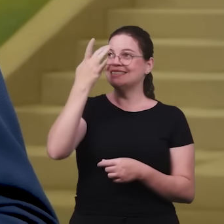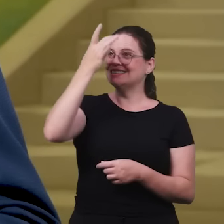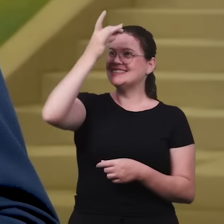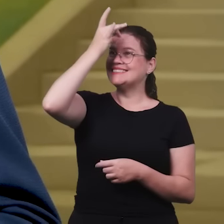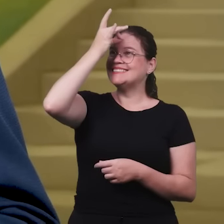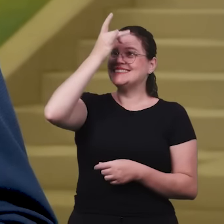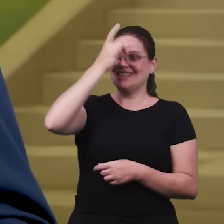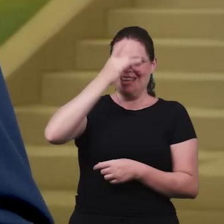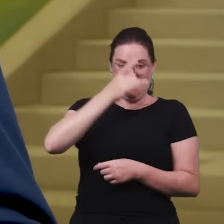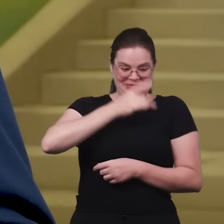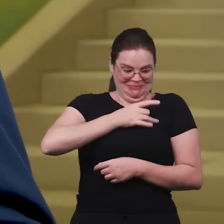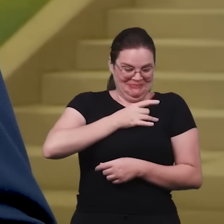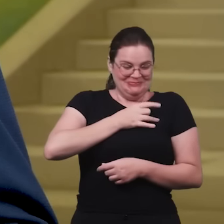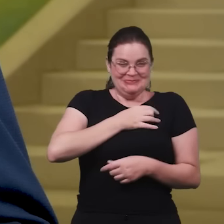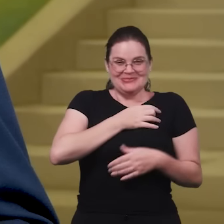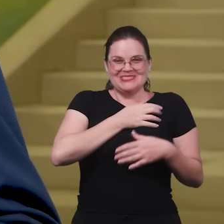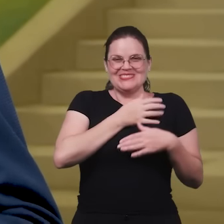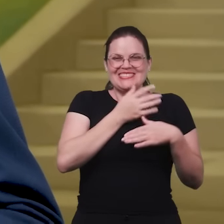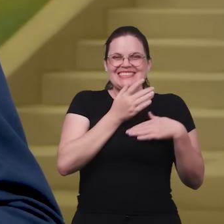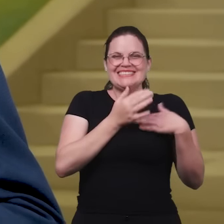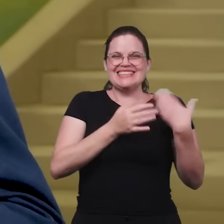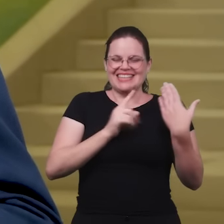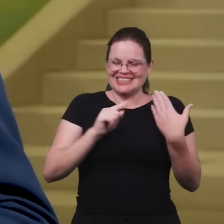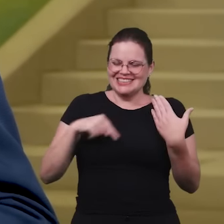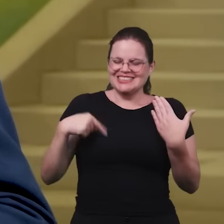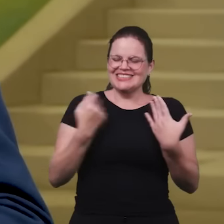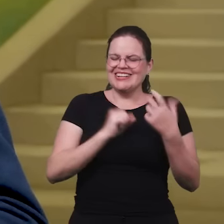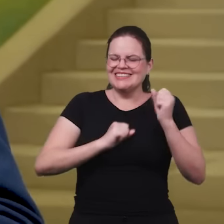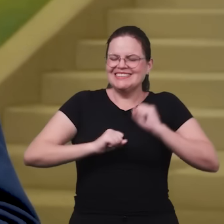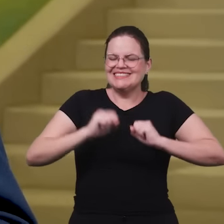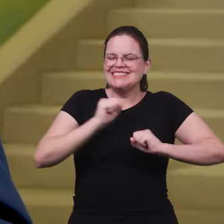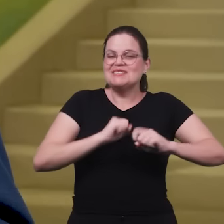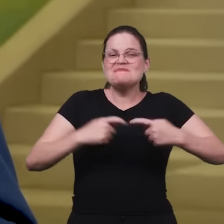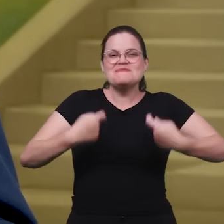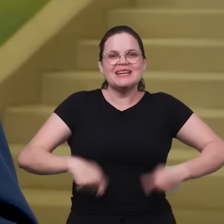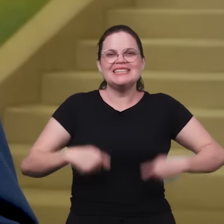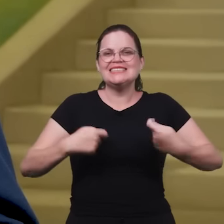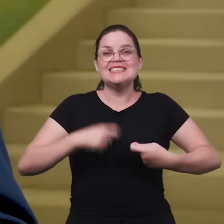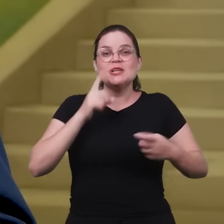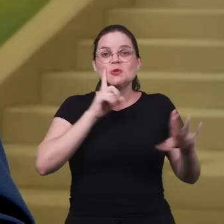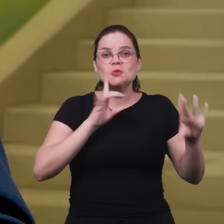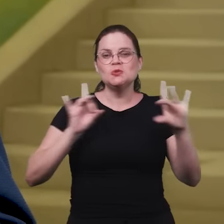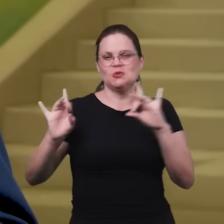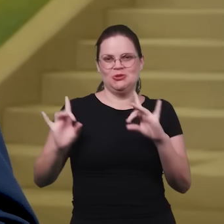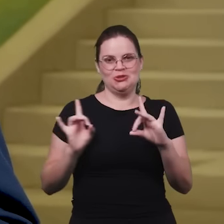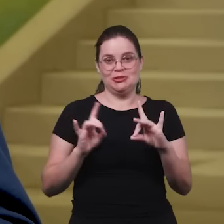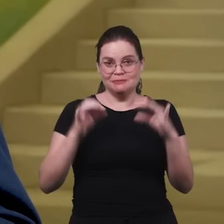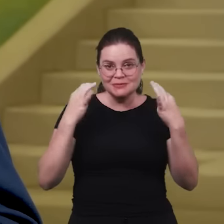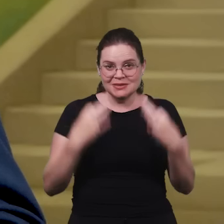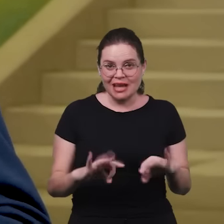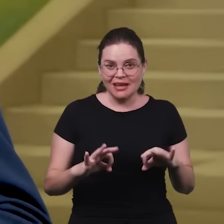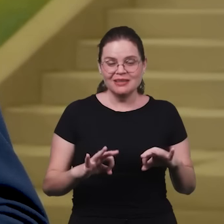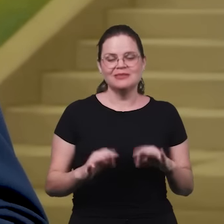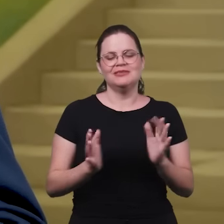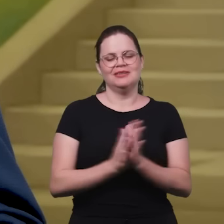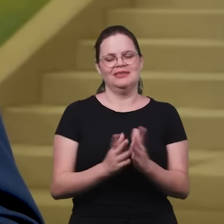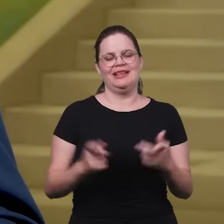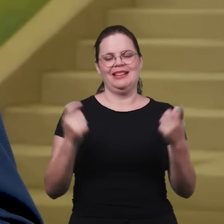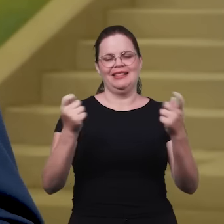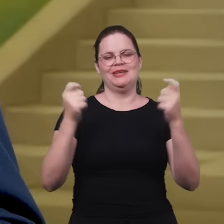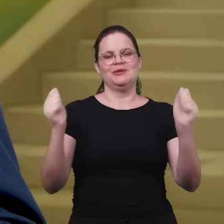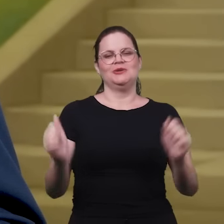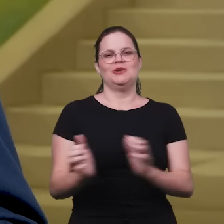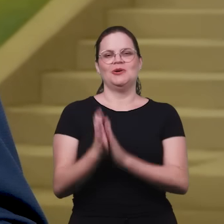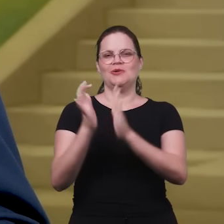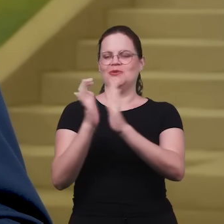Espírito Santo do Senhor é o que nós mais precisamos na nossa vida. Louvado seja o